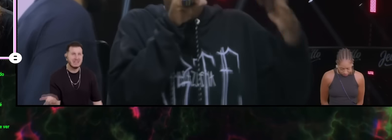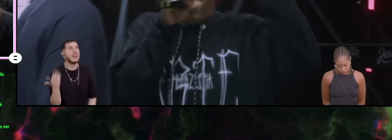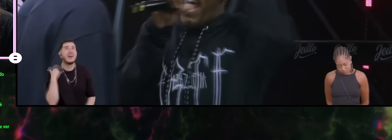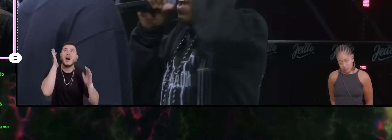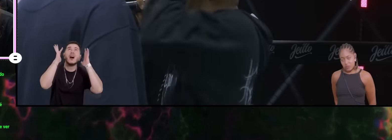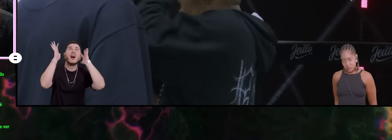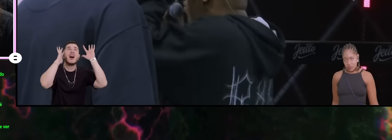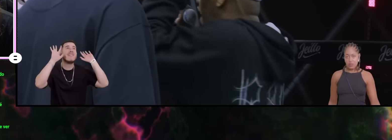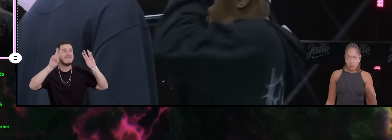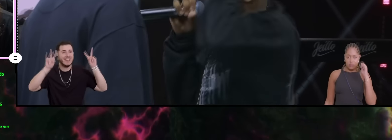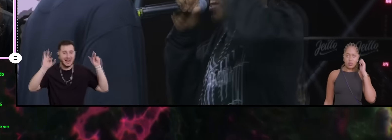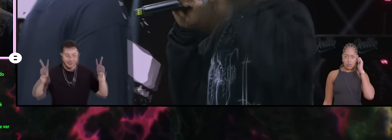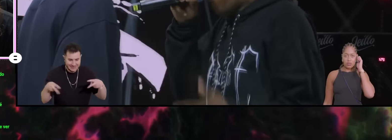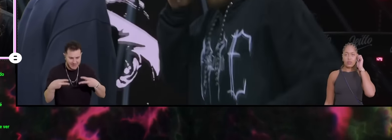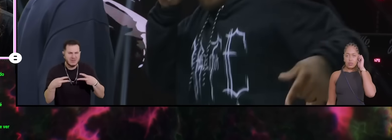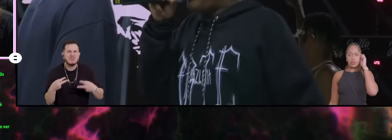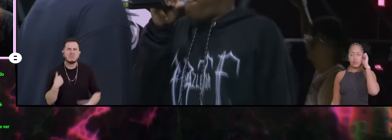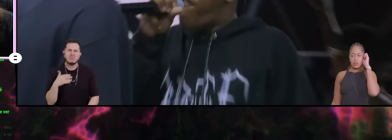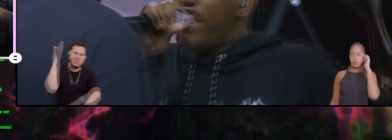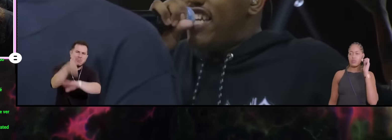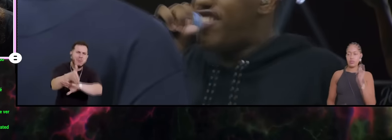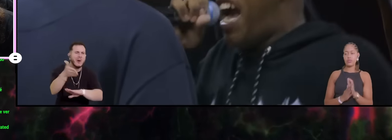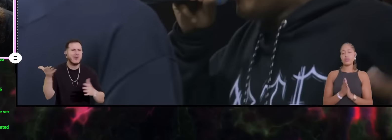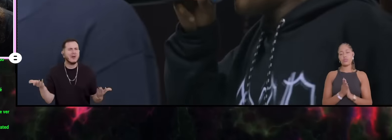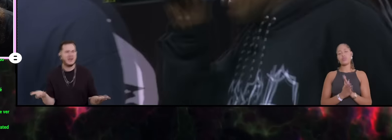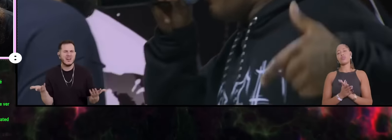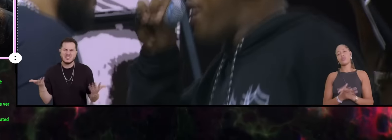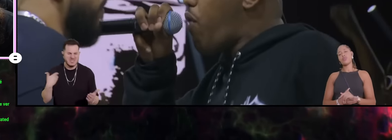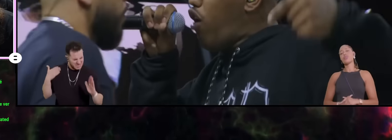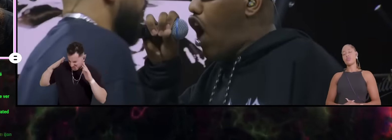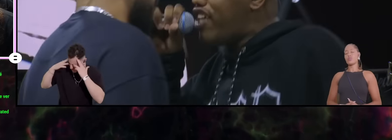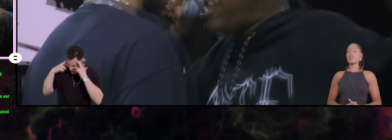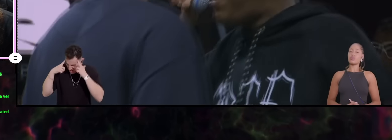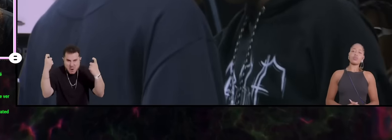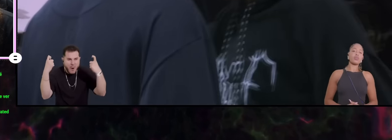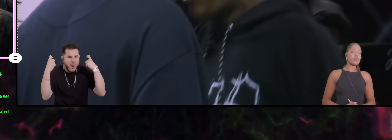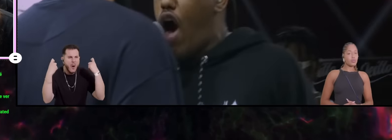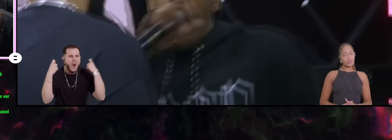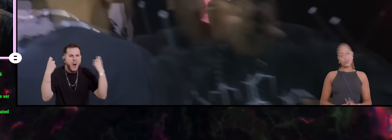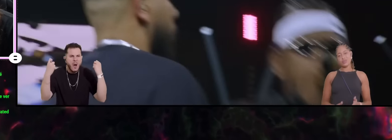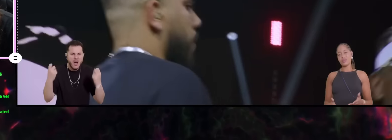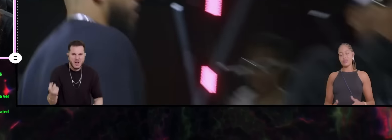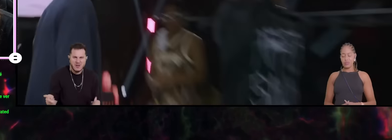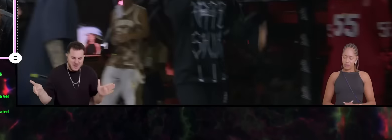semi, olhei em volta e não vi tu. Hoje eu vou descer rastro,